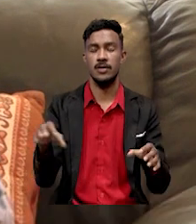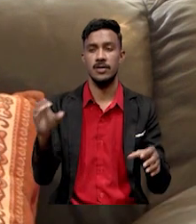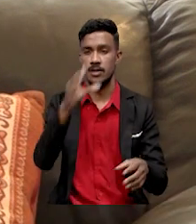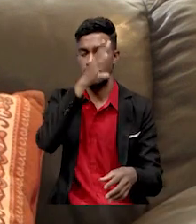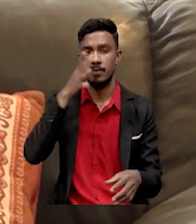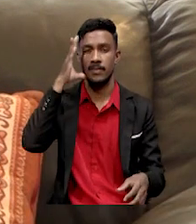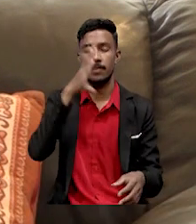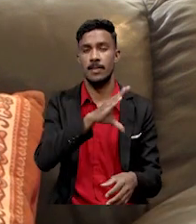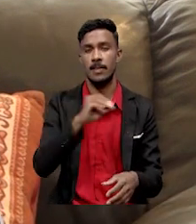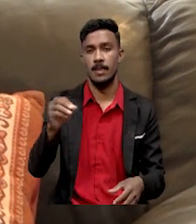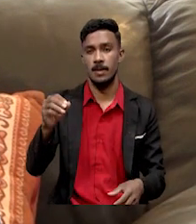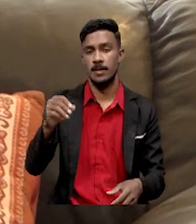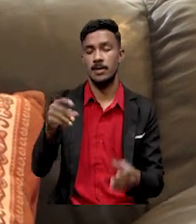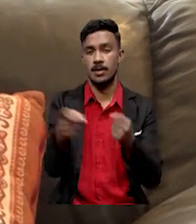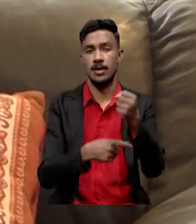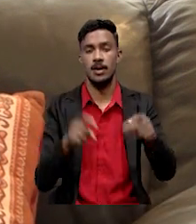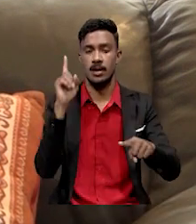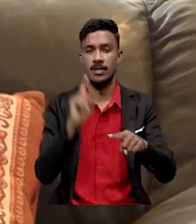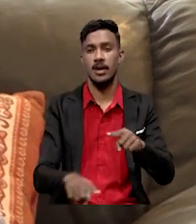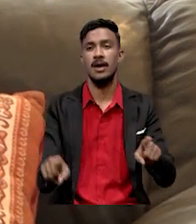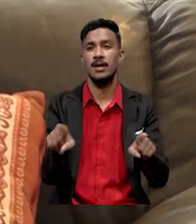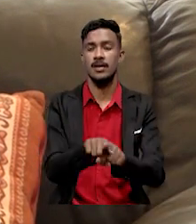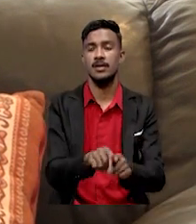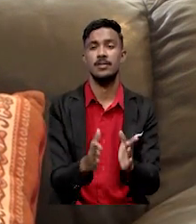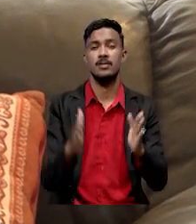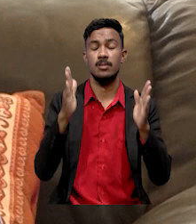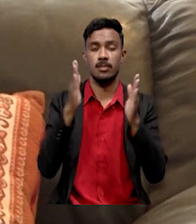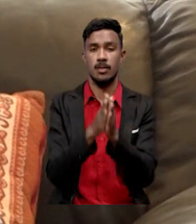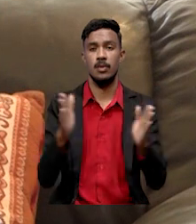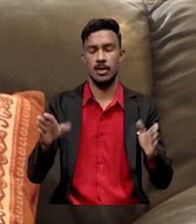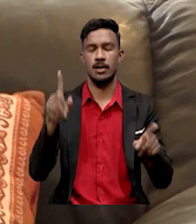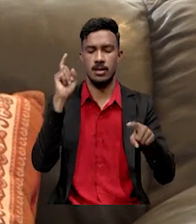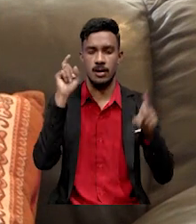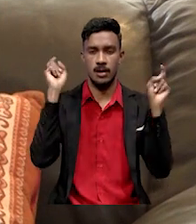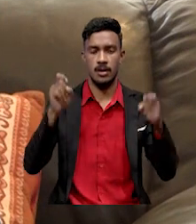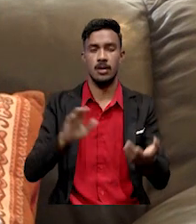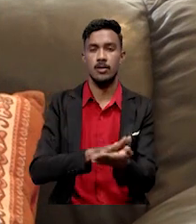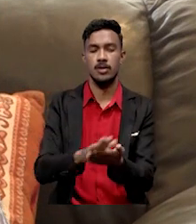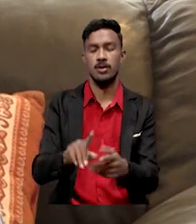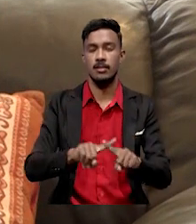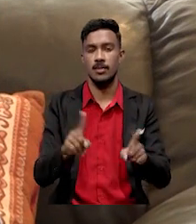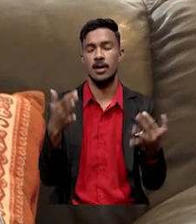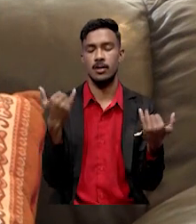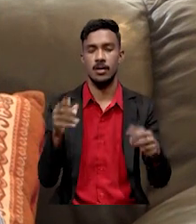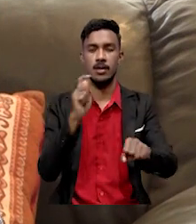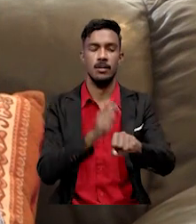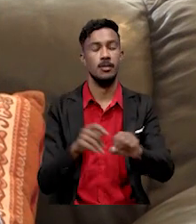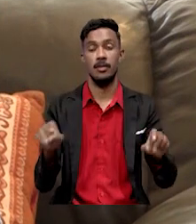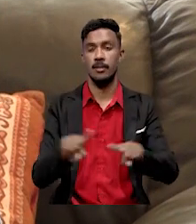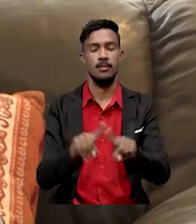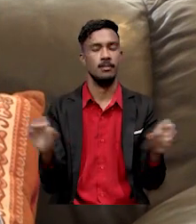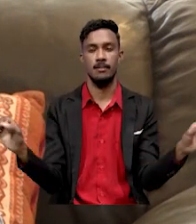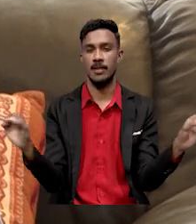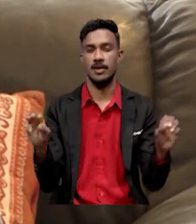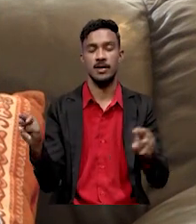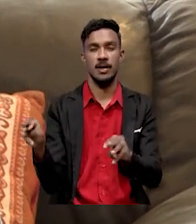nama lah bela, perke ni recurso ane ni ane sana ni lima ting mas ya. Ikus ni lah situasi lah sana sana ana. Precisa mudança de